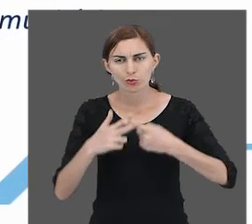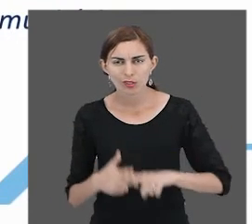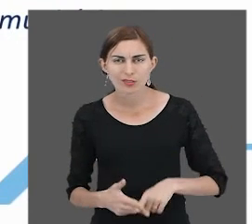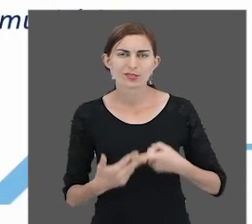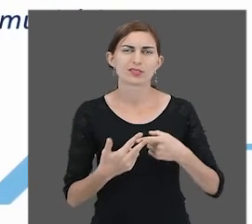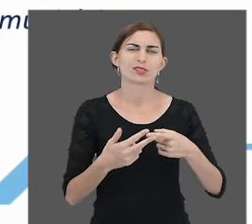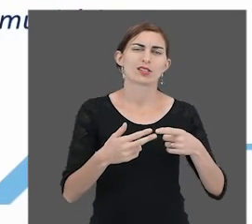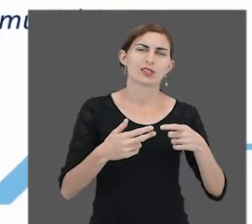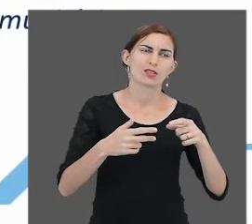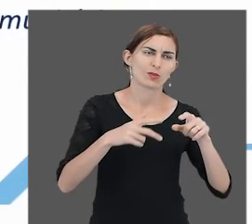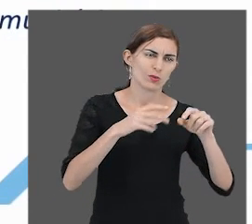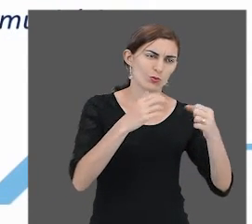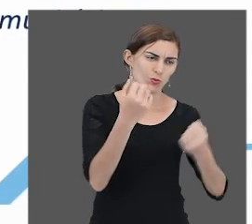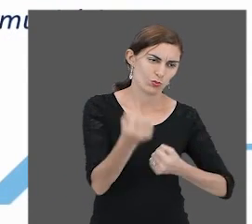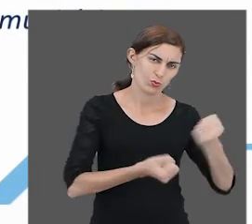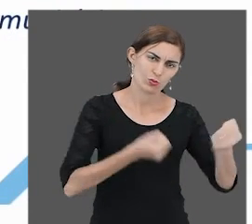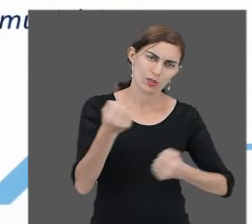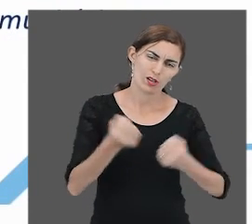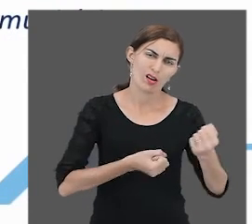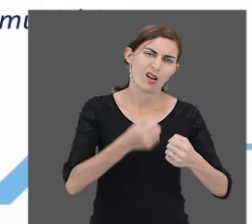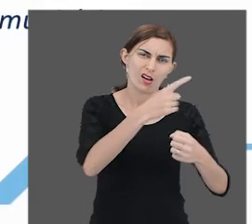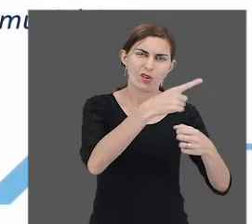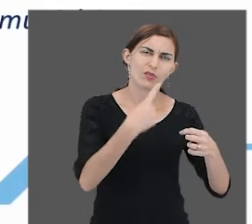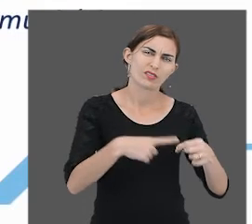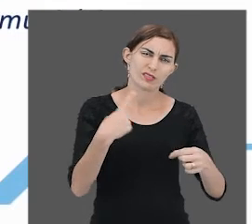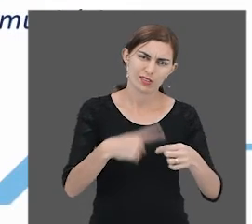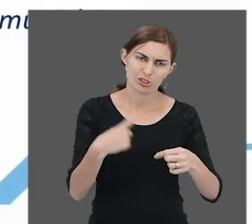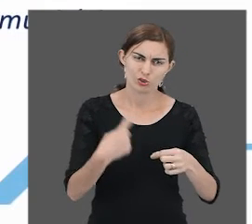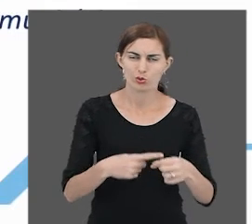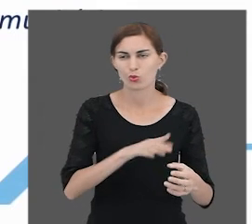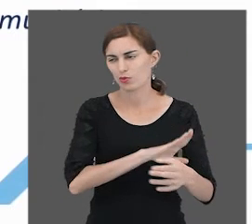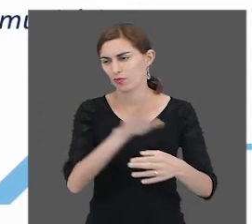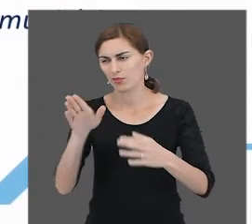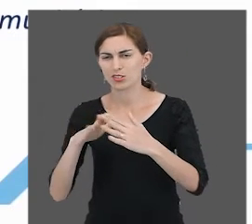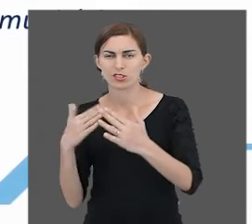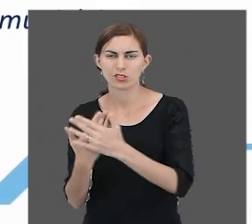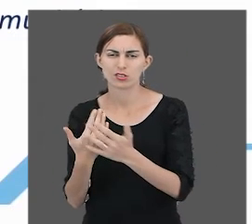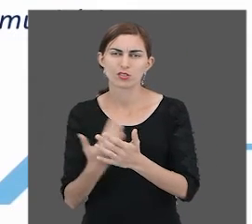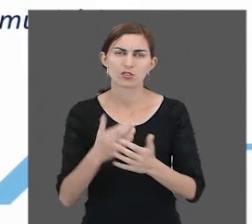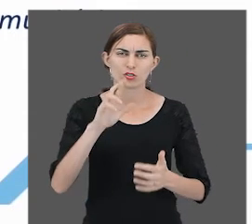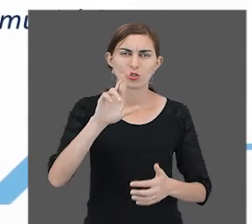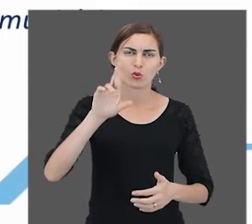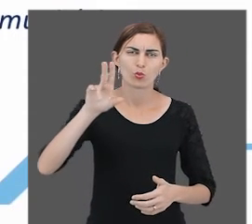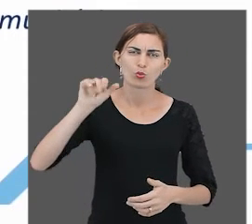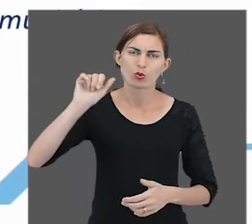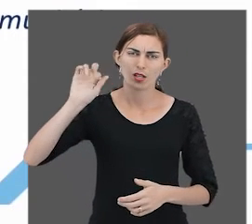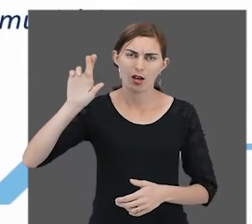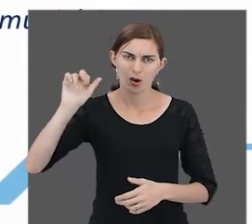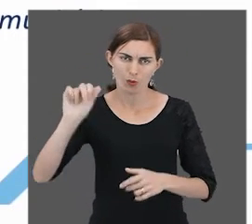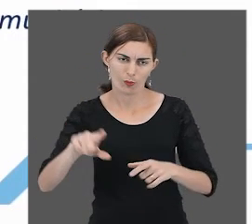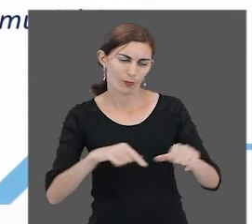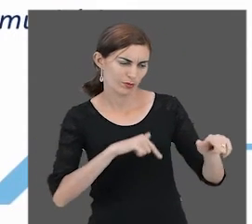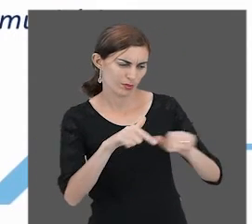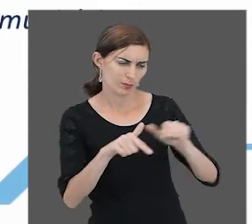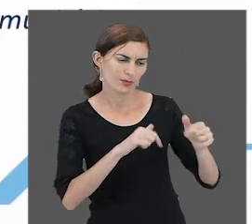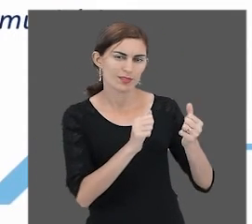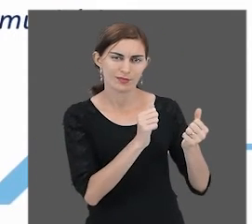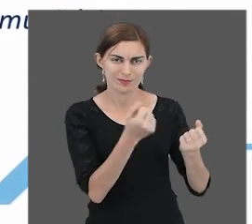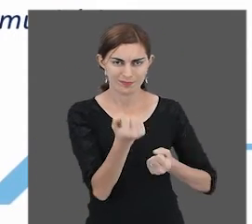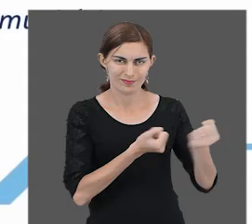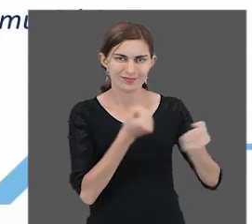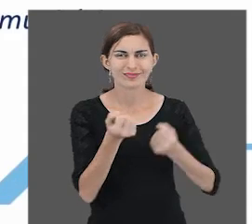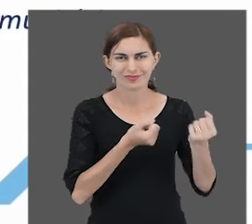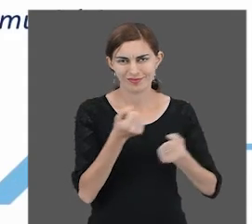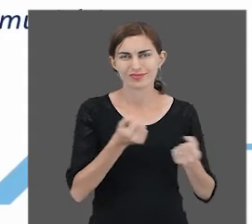veículos utilizados para o transporte de alunos da educação básica pública, residentes em área rural ou ainda para o pagamento de serviços contratados